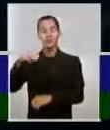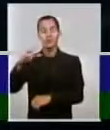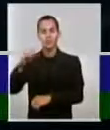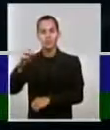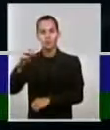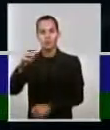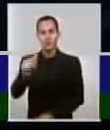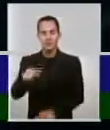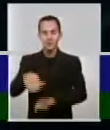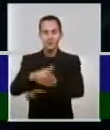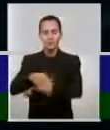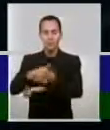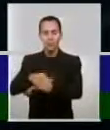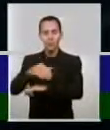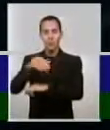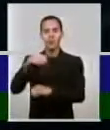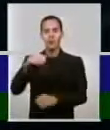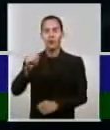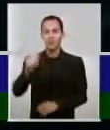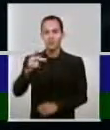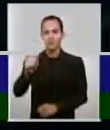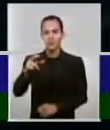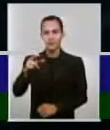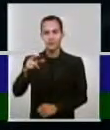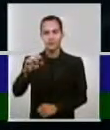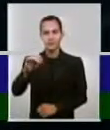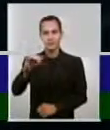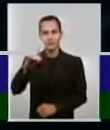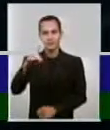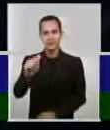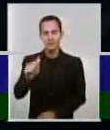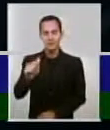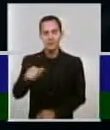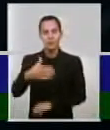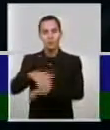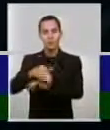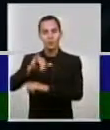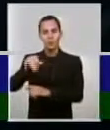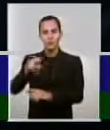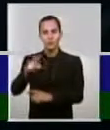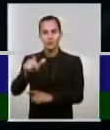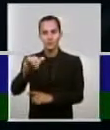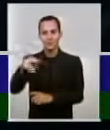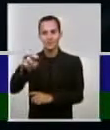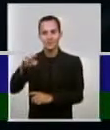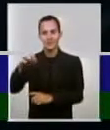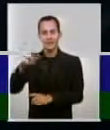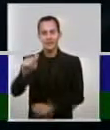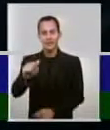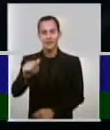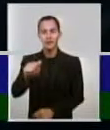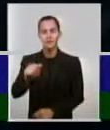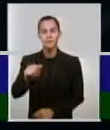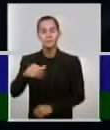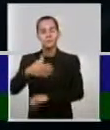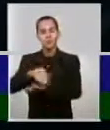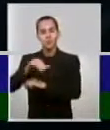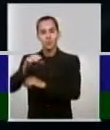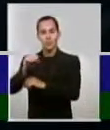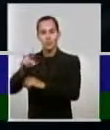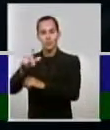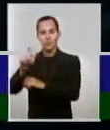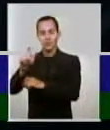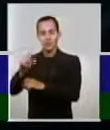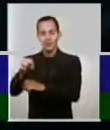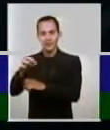rua Fórmula Sena, rua Aparecida Ciervoli Freitas, rua Julieta Osório de Alameda, rua Orlando de Rodrigues,